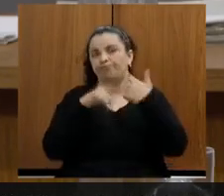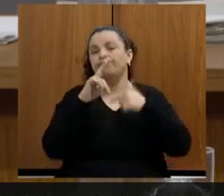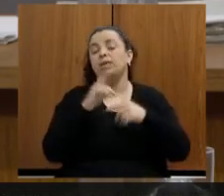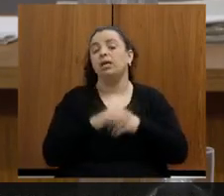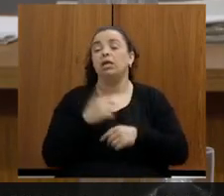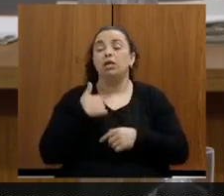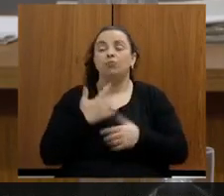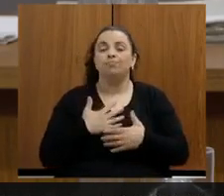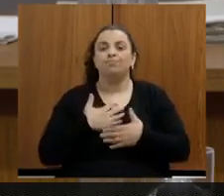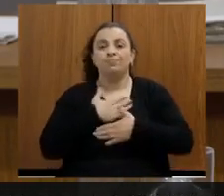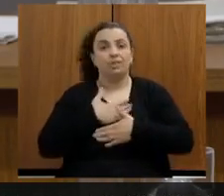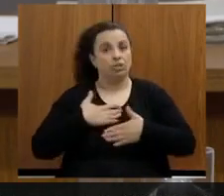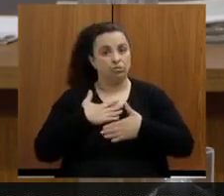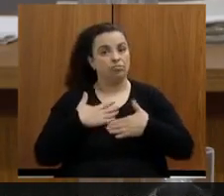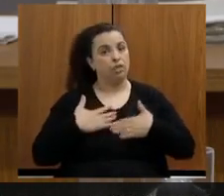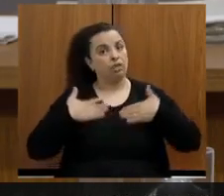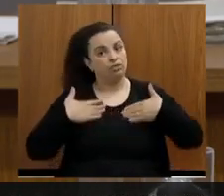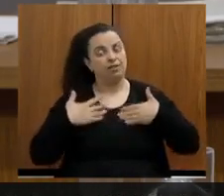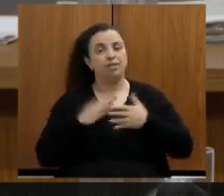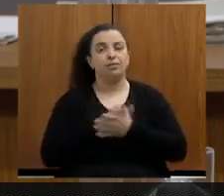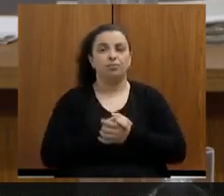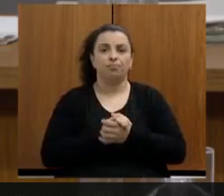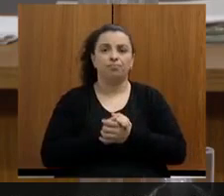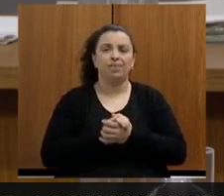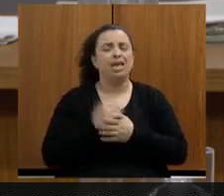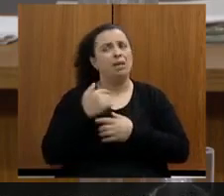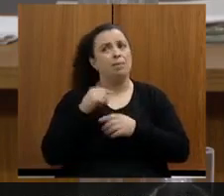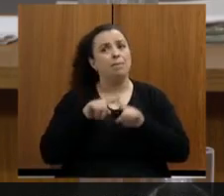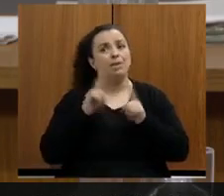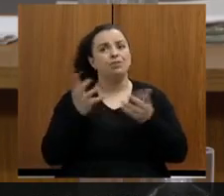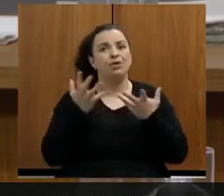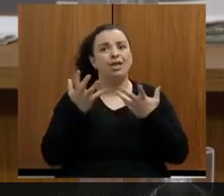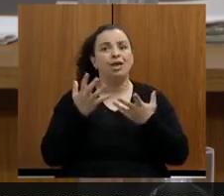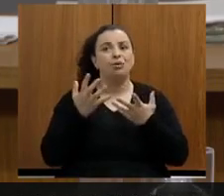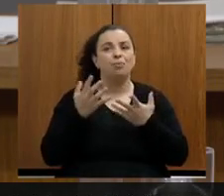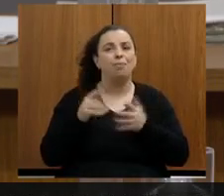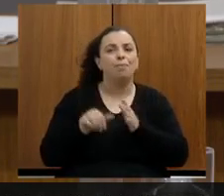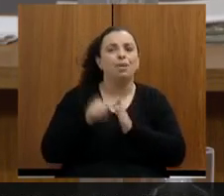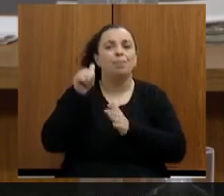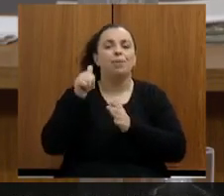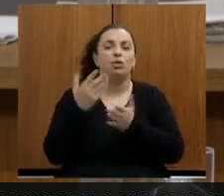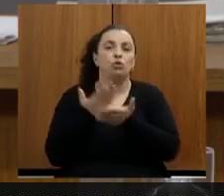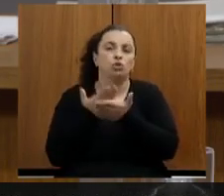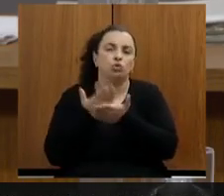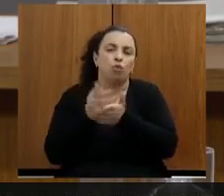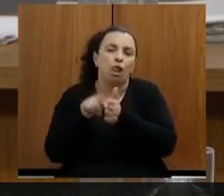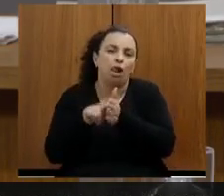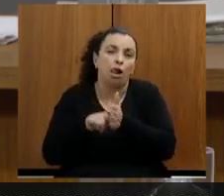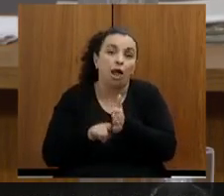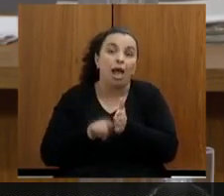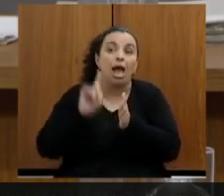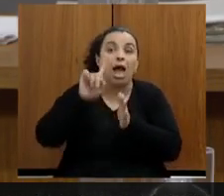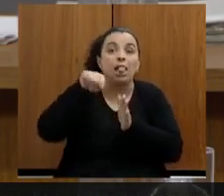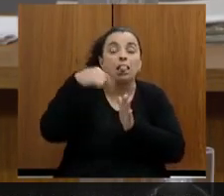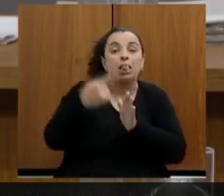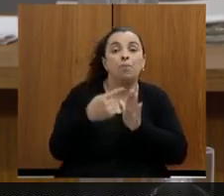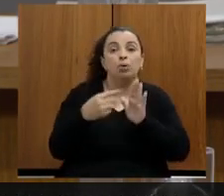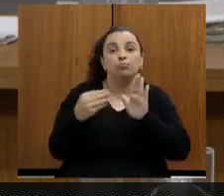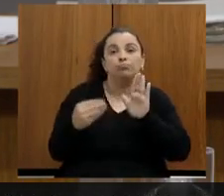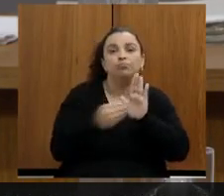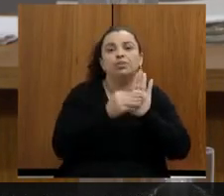Eu prefiro a minha sugestão é que a gente estude um pouco mais antes dele transformar em lei para que a lei seja realmente